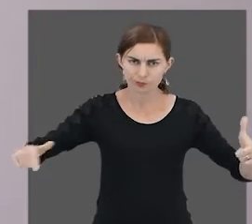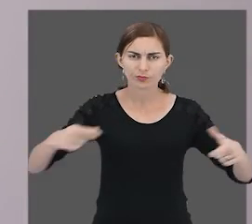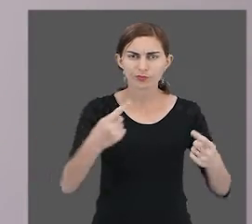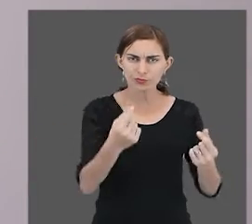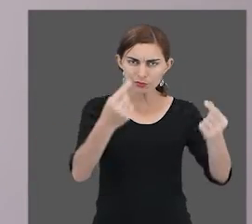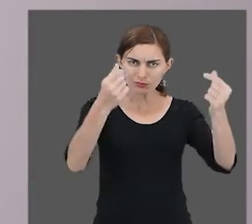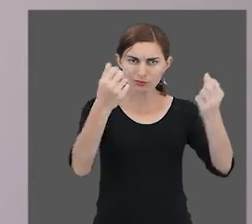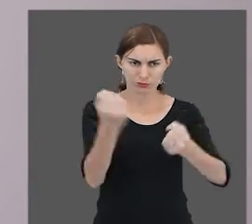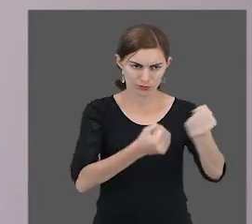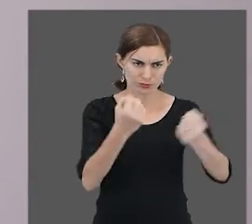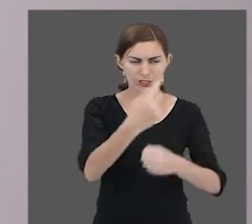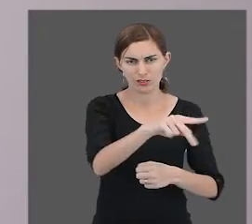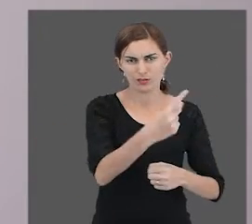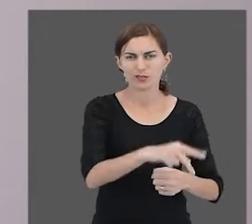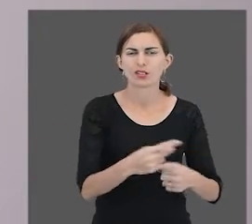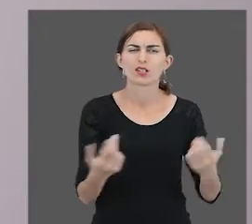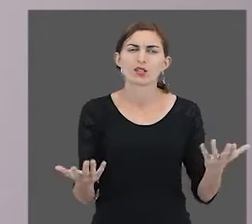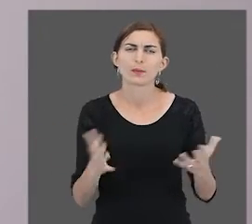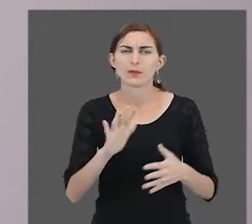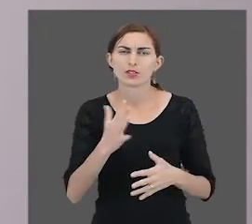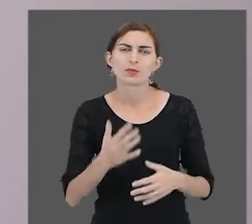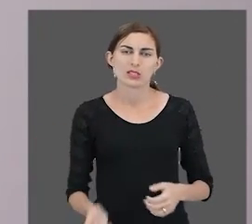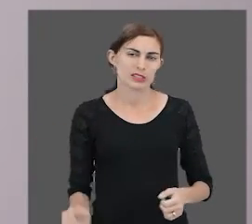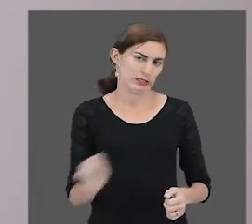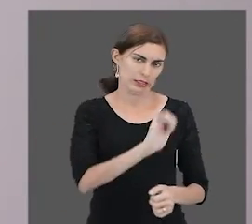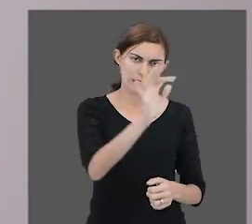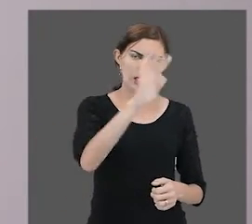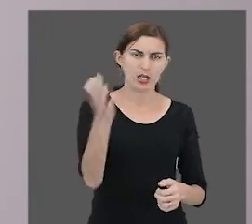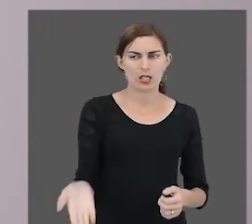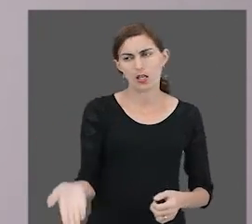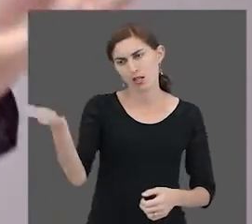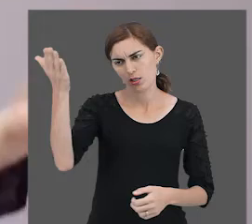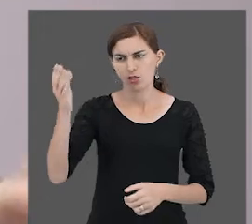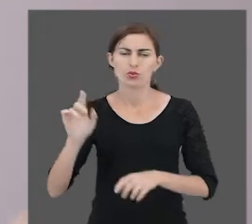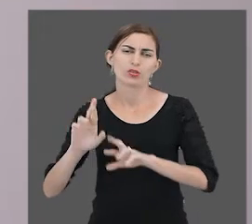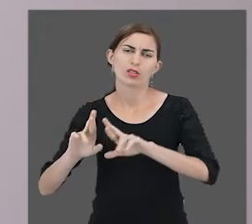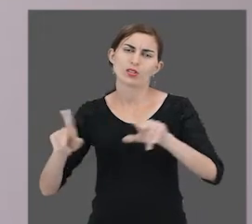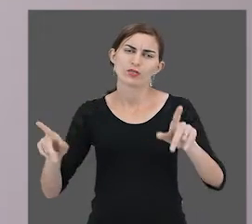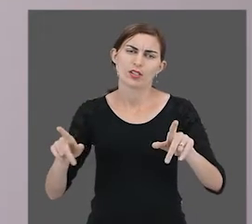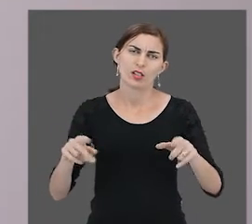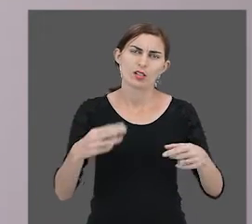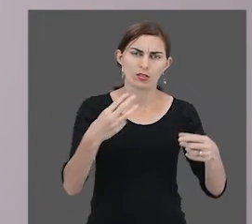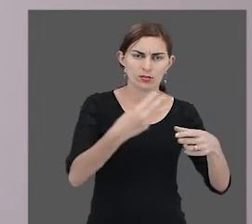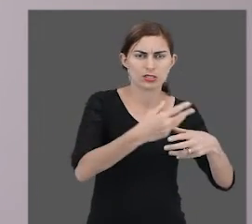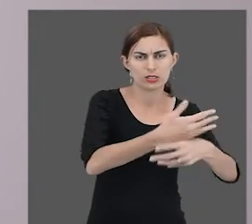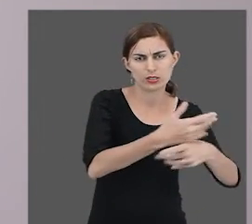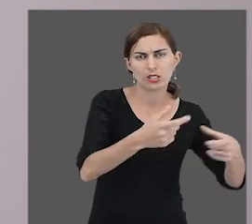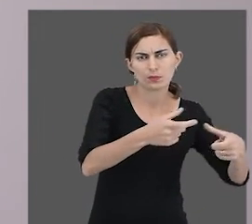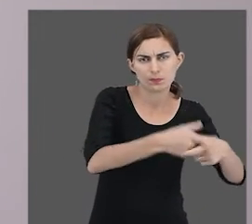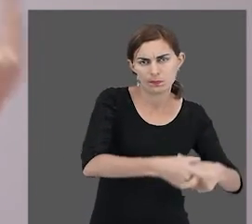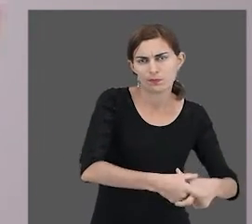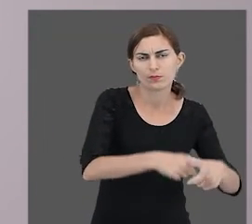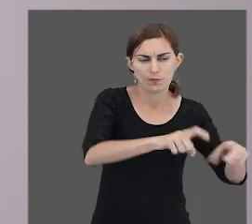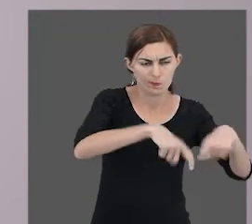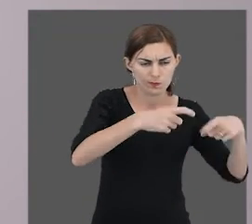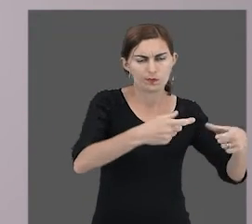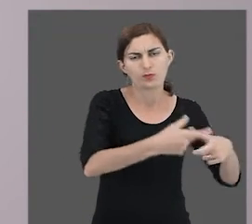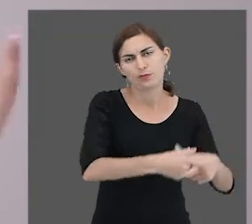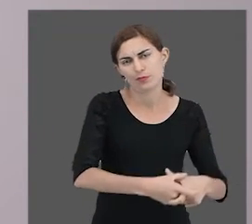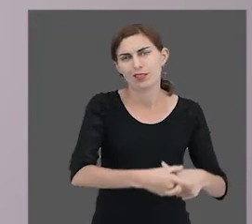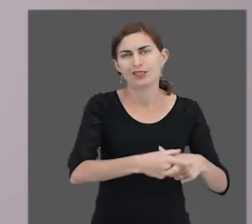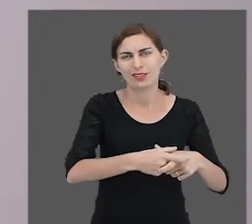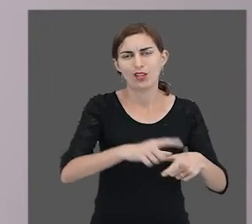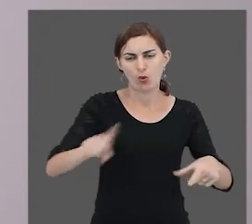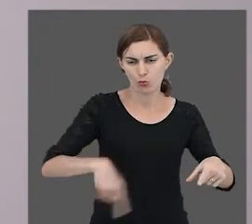o custo do transporte naquele município, obviamente, vai ser mais caro do que o custo de transporte em um município menor. Então, a locomoção,